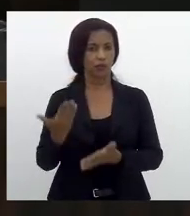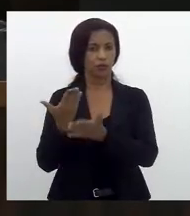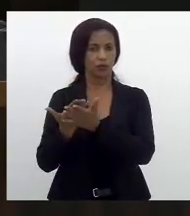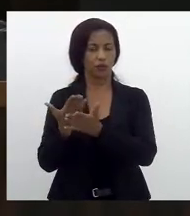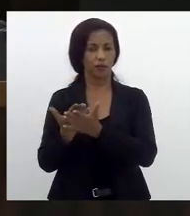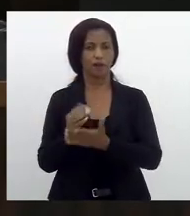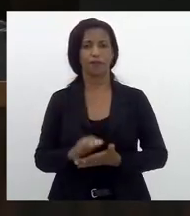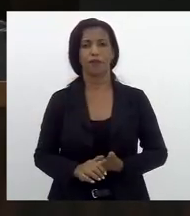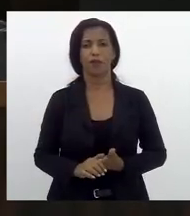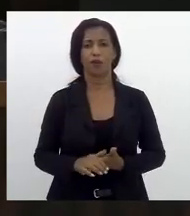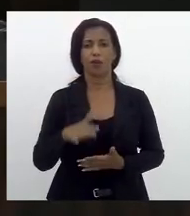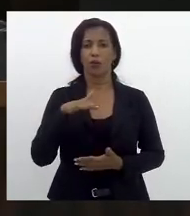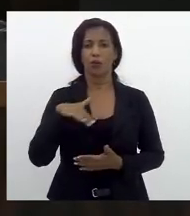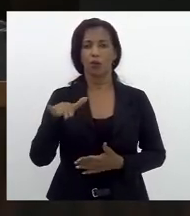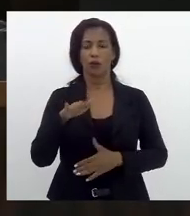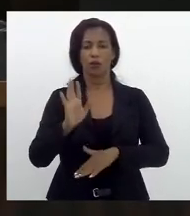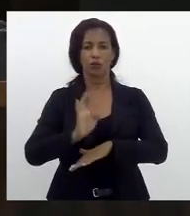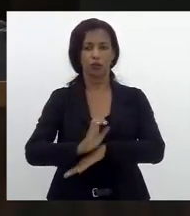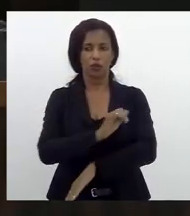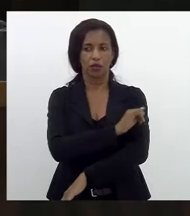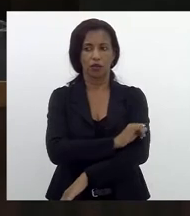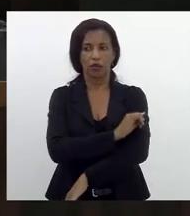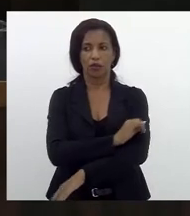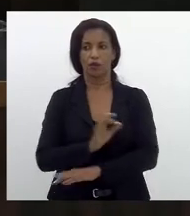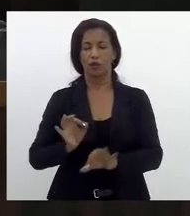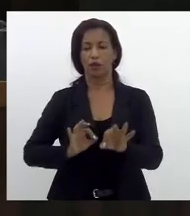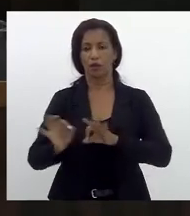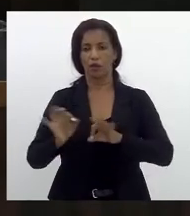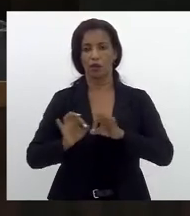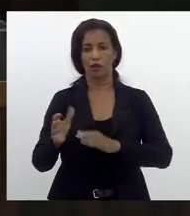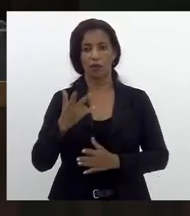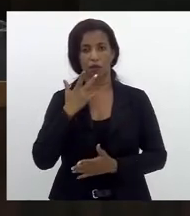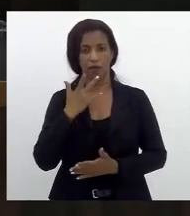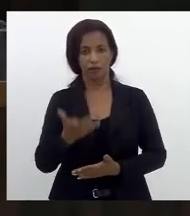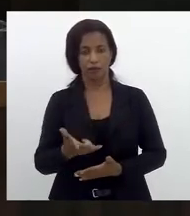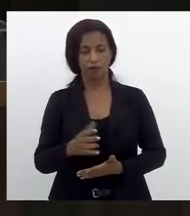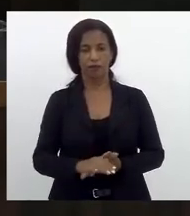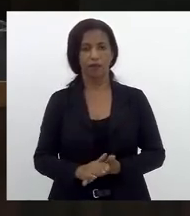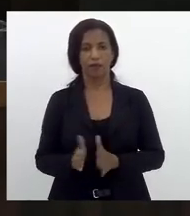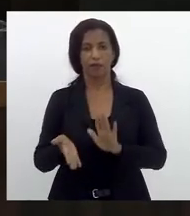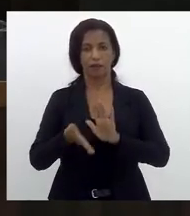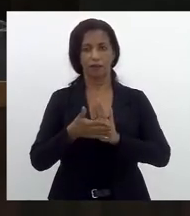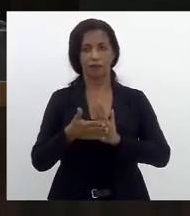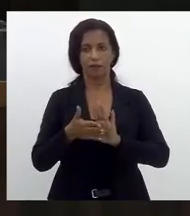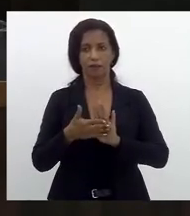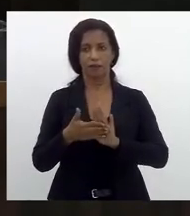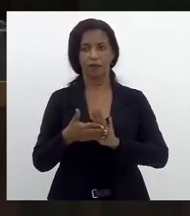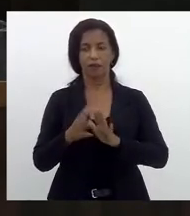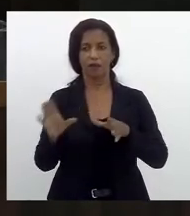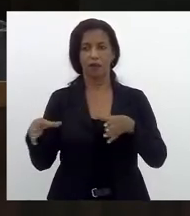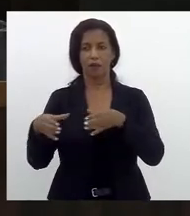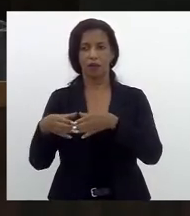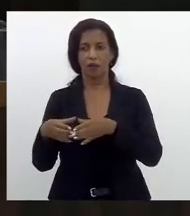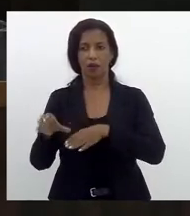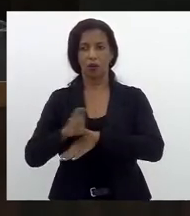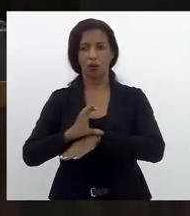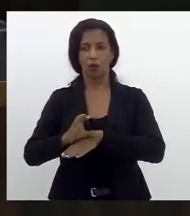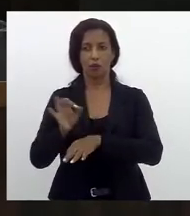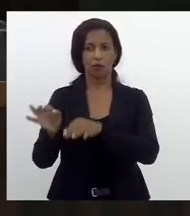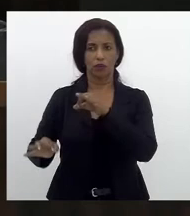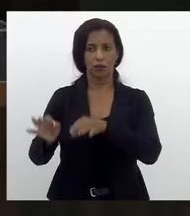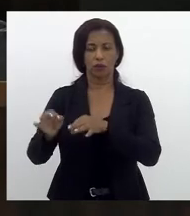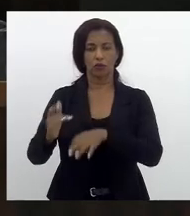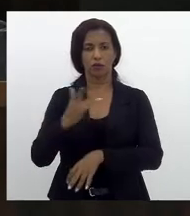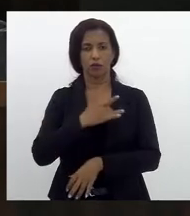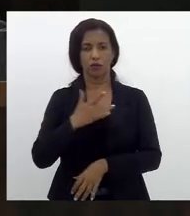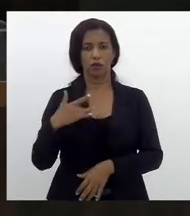PRAEP, no âmbito do Estado do Rio de Janeiro, na forma que menciona. Pendente de pareceres das comissões Constituição e Justiça,